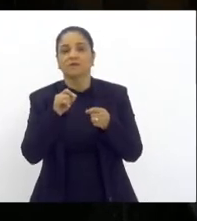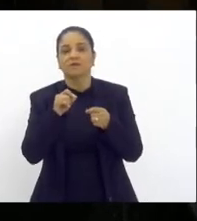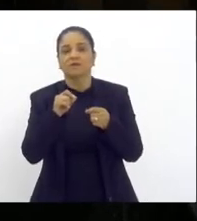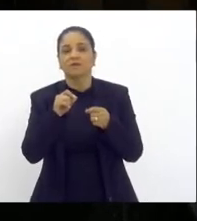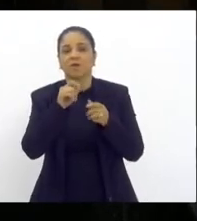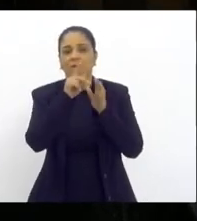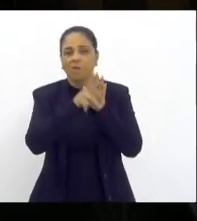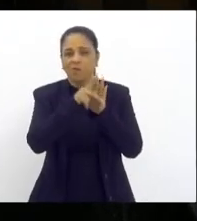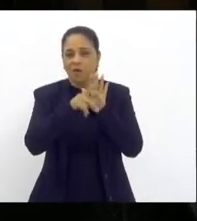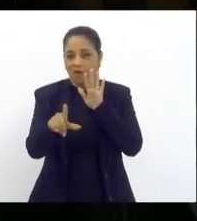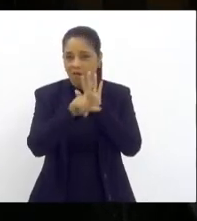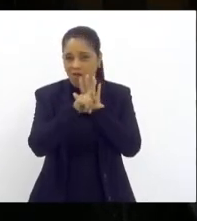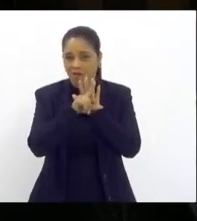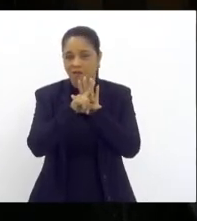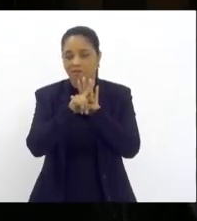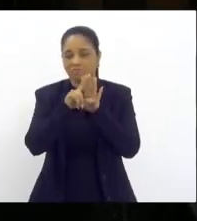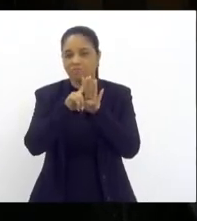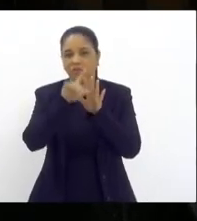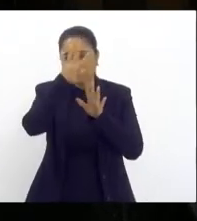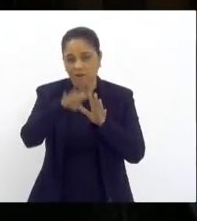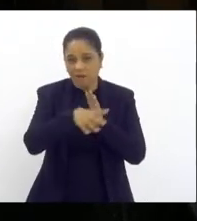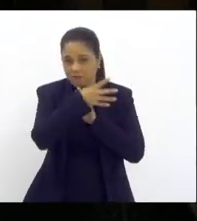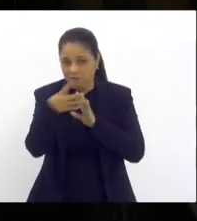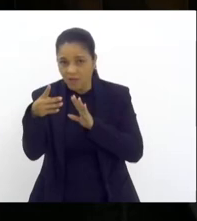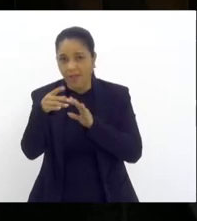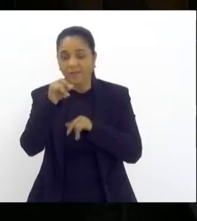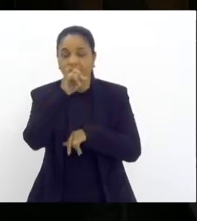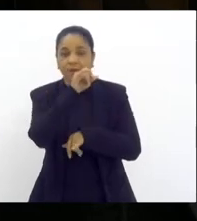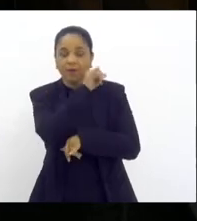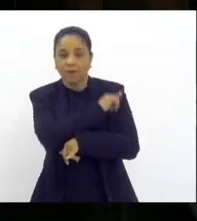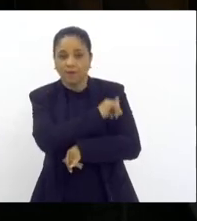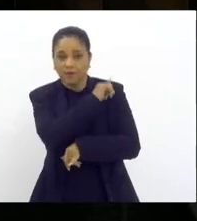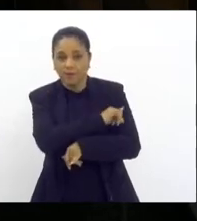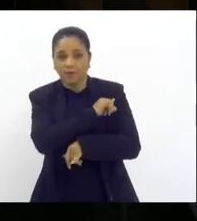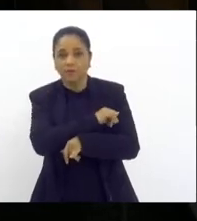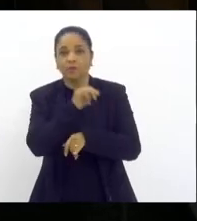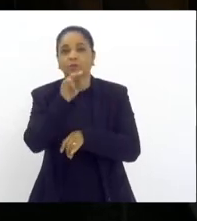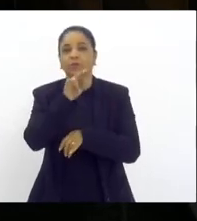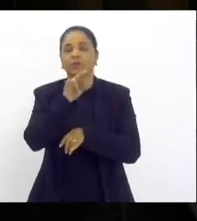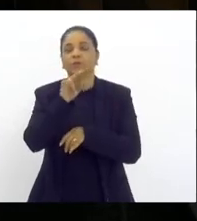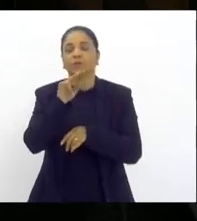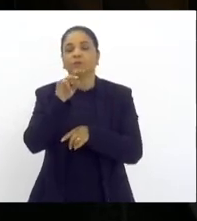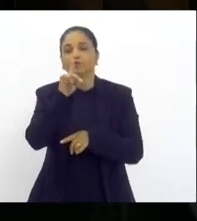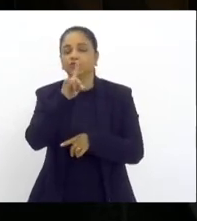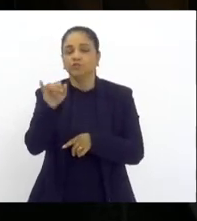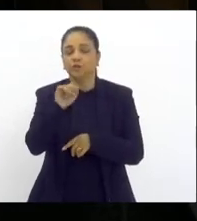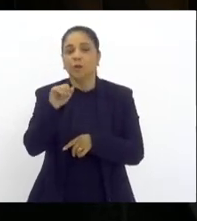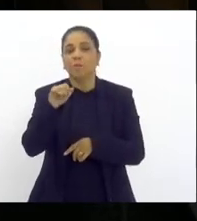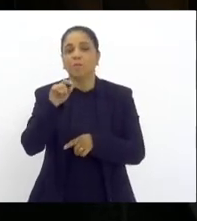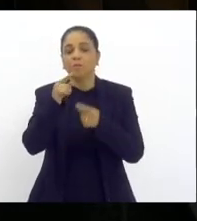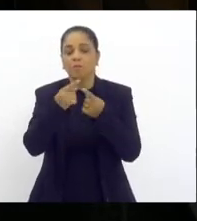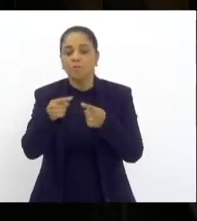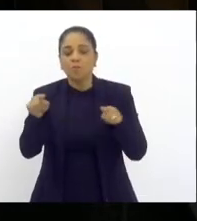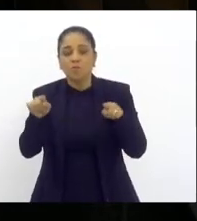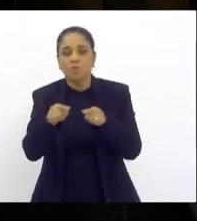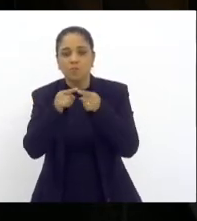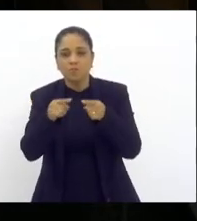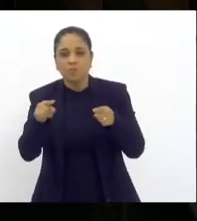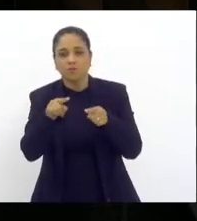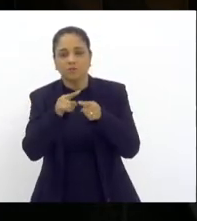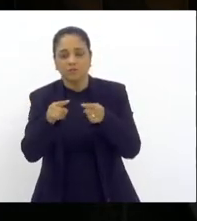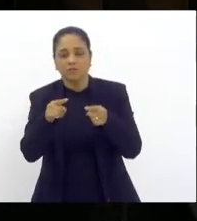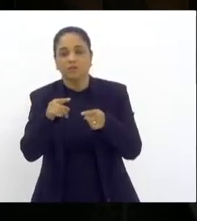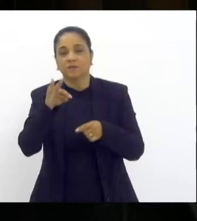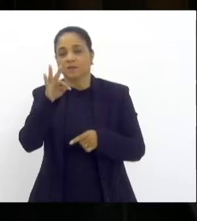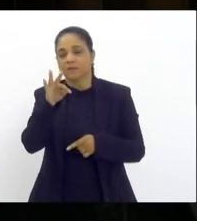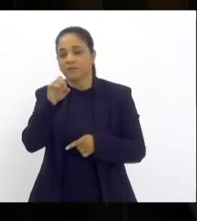que inclui no calendário oficial do Estado do Rio o Dia do Musicoterapeuta. E é importante ressaltar essa questão, porque